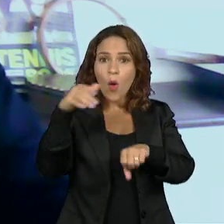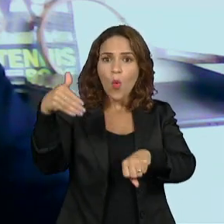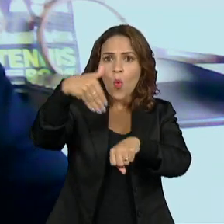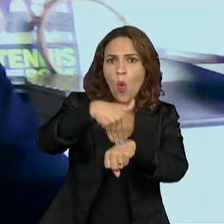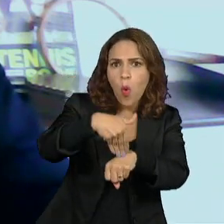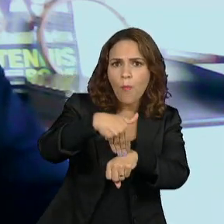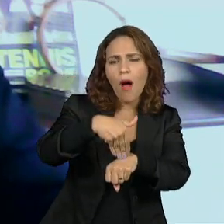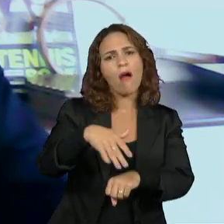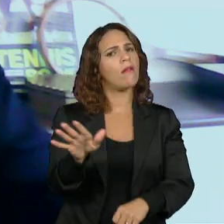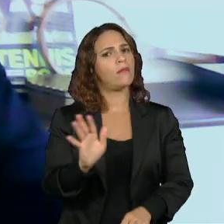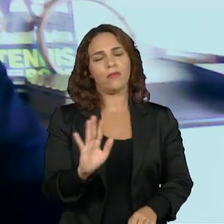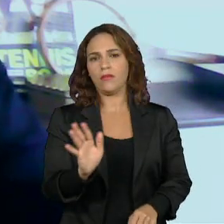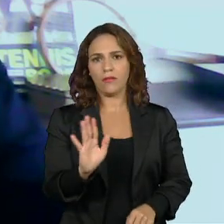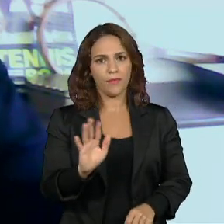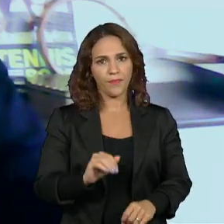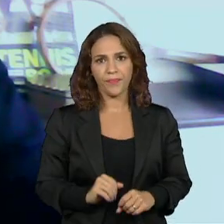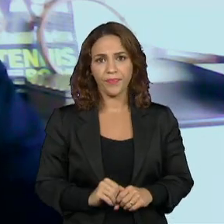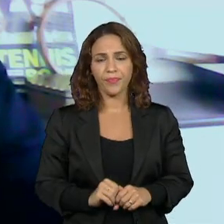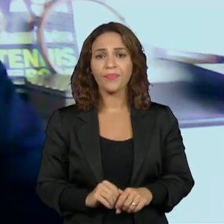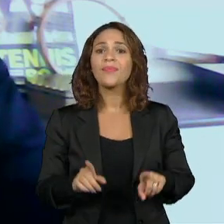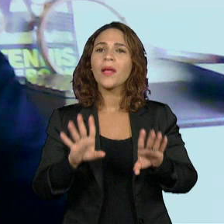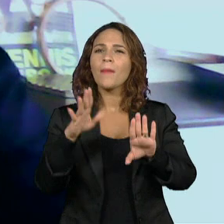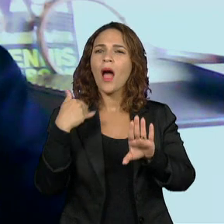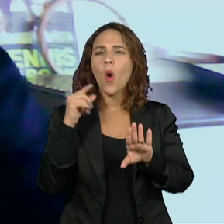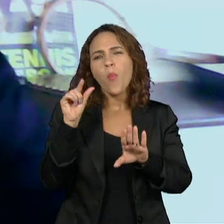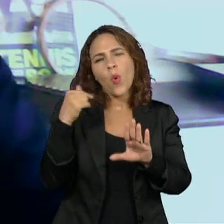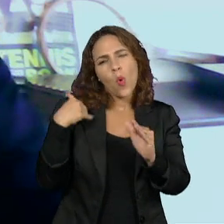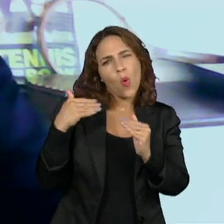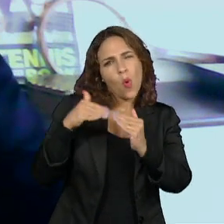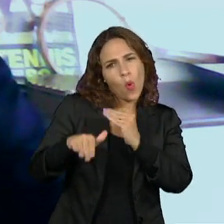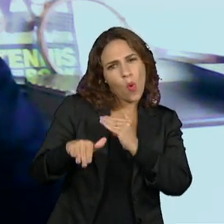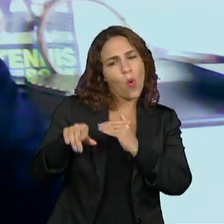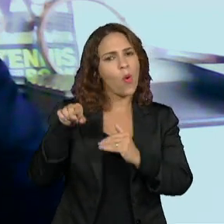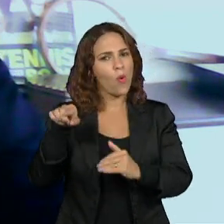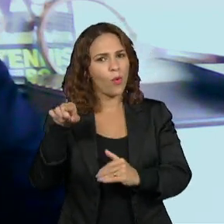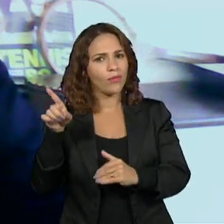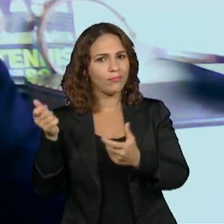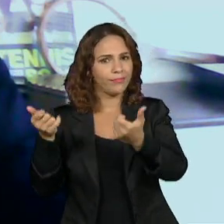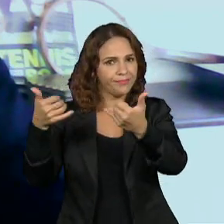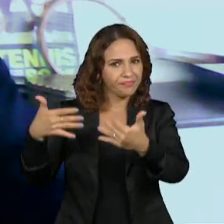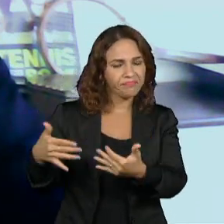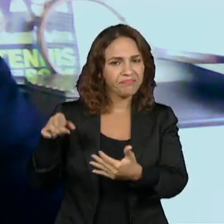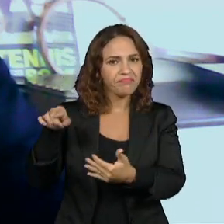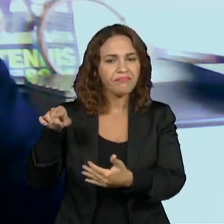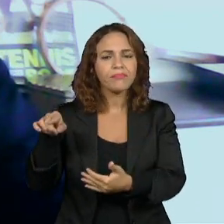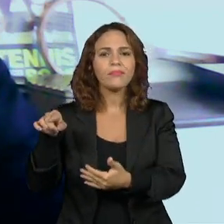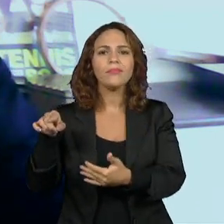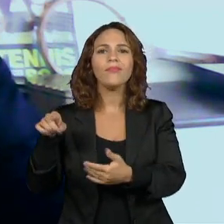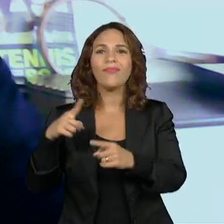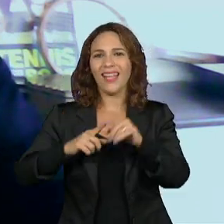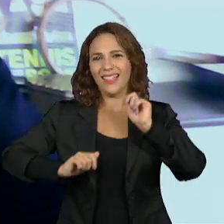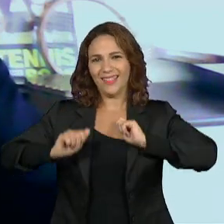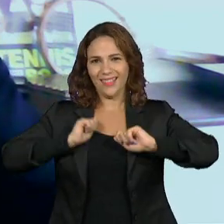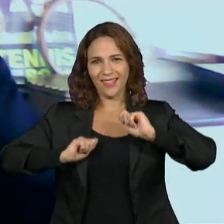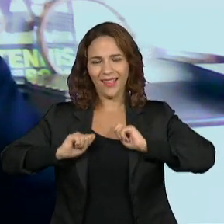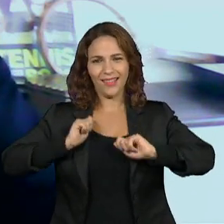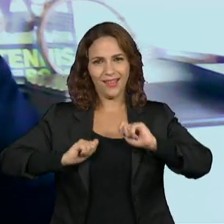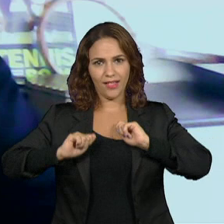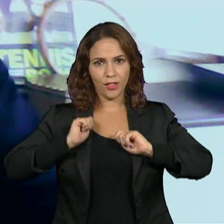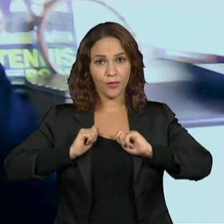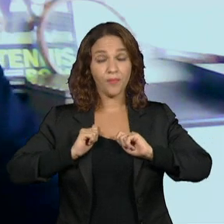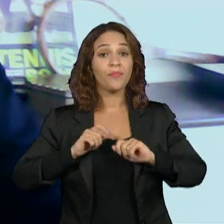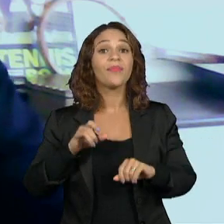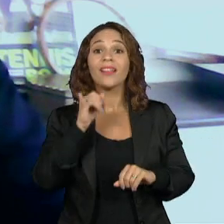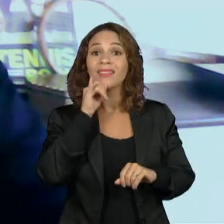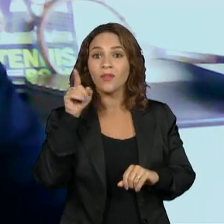não é culpado pela doença. Eu só queria discordar um pouquinho também do que foi dito sobre ansiedade e tal. Olha, você